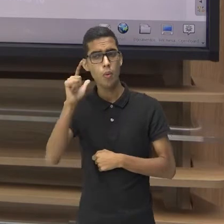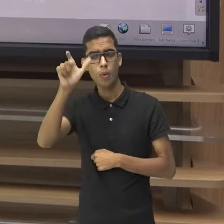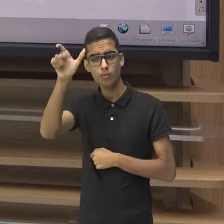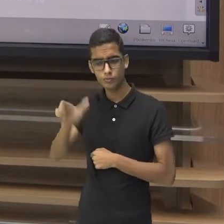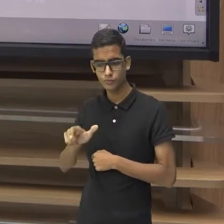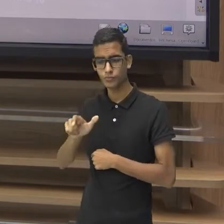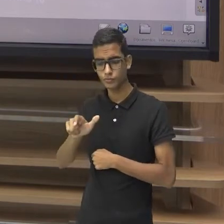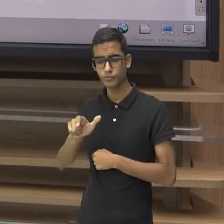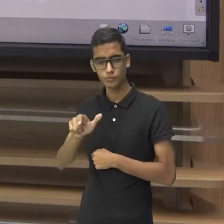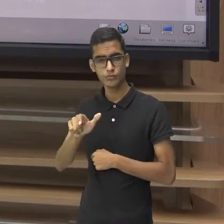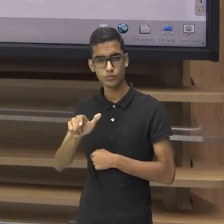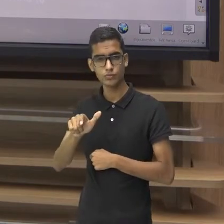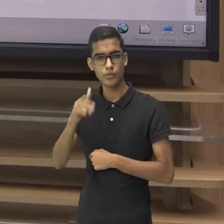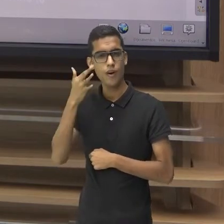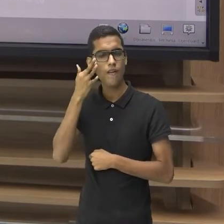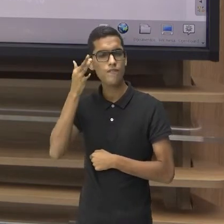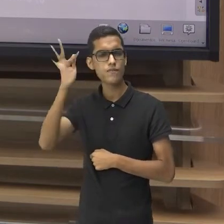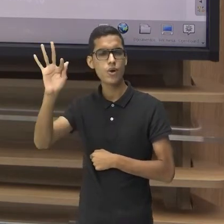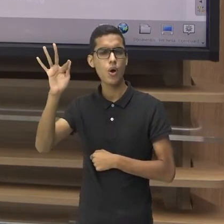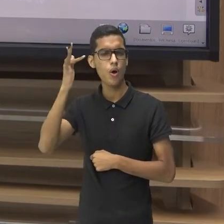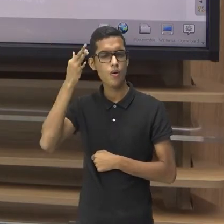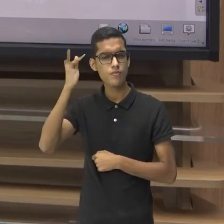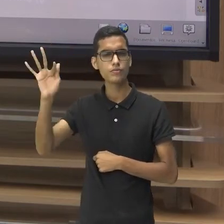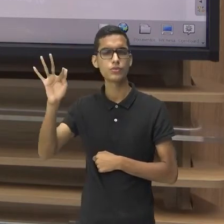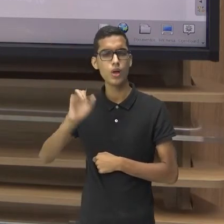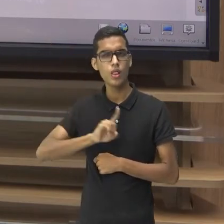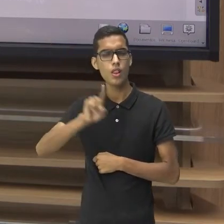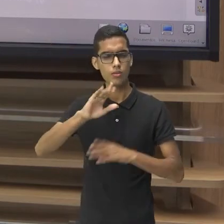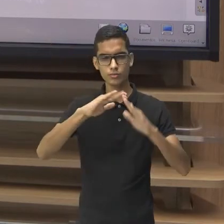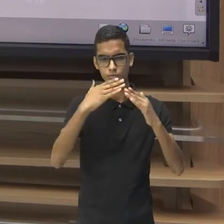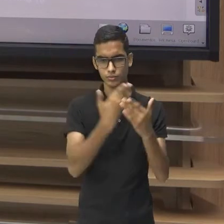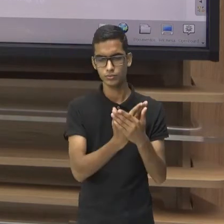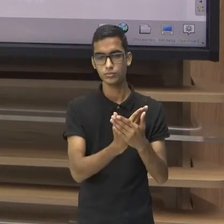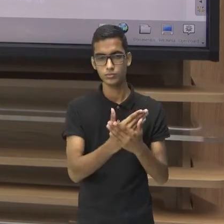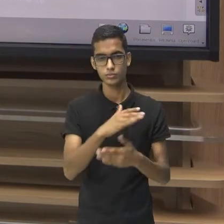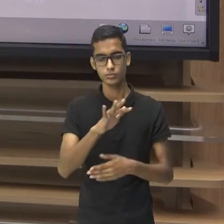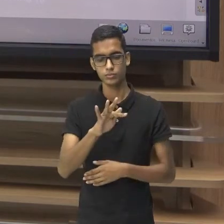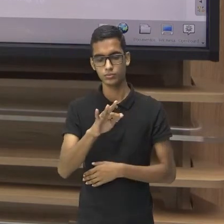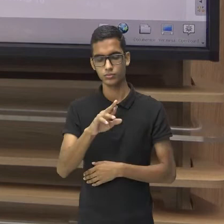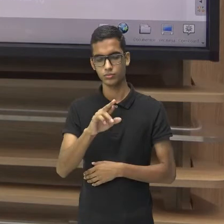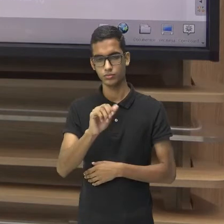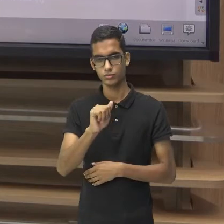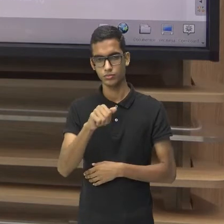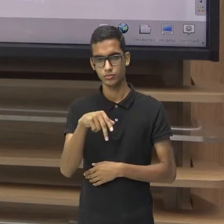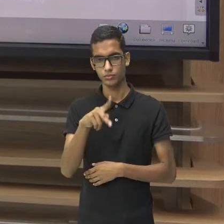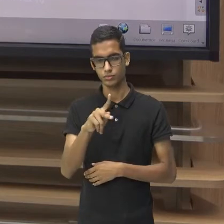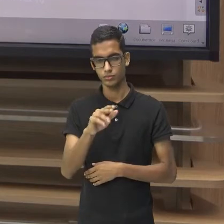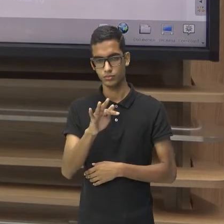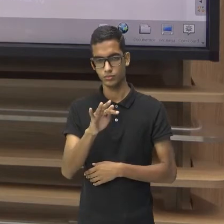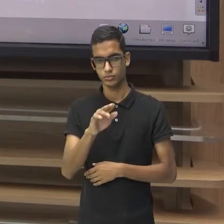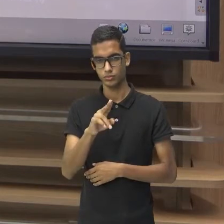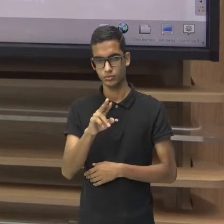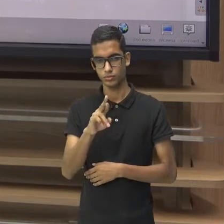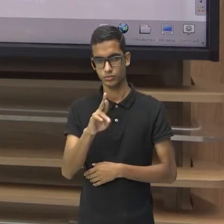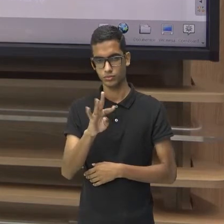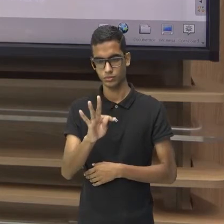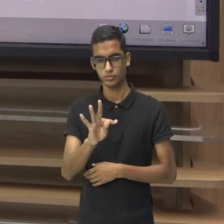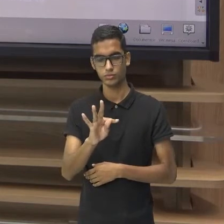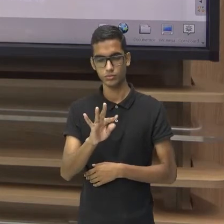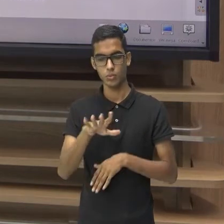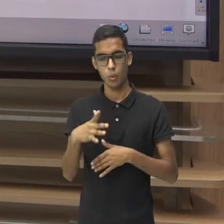filósofo frankfurtiano, lá da escola de Frankfurt, quando ele viu que a